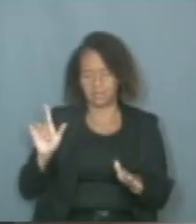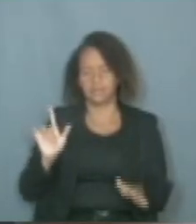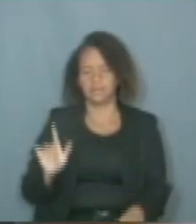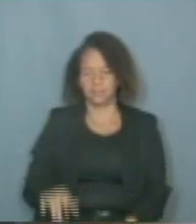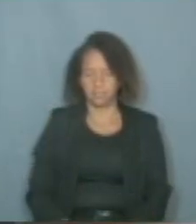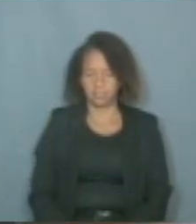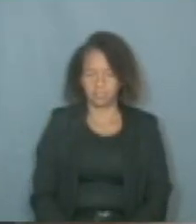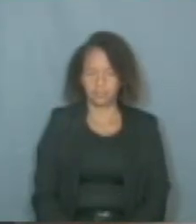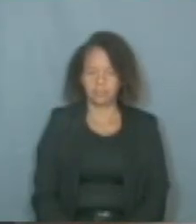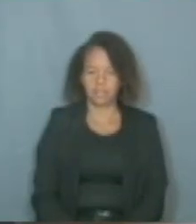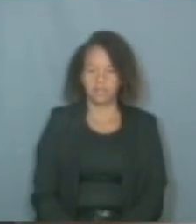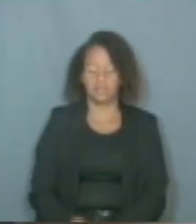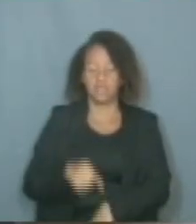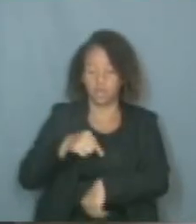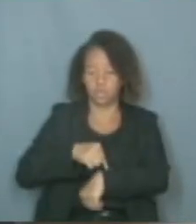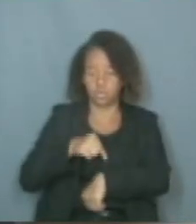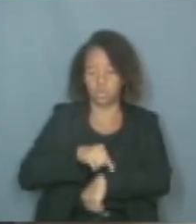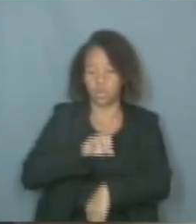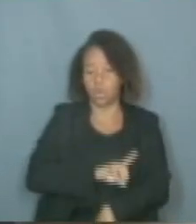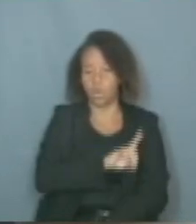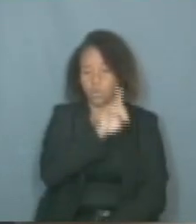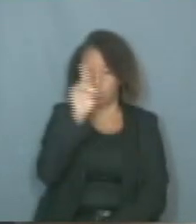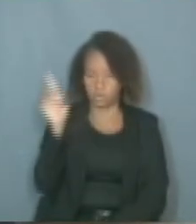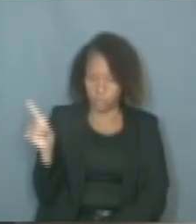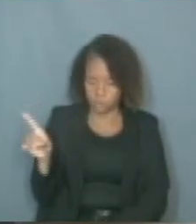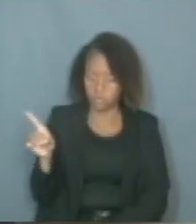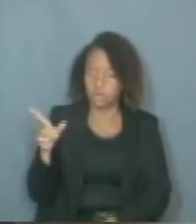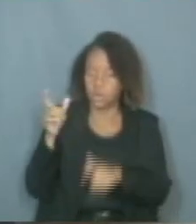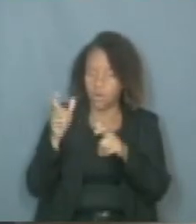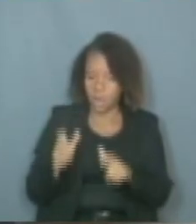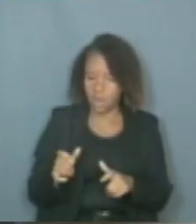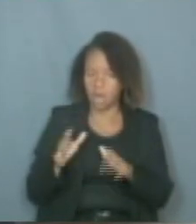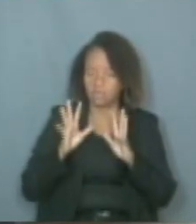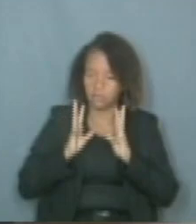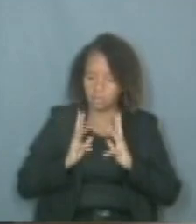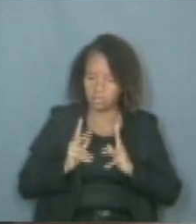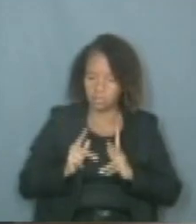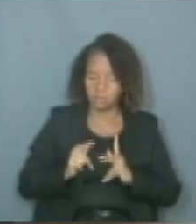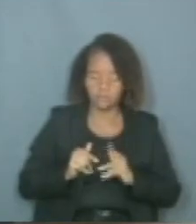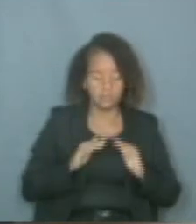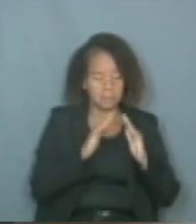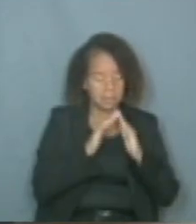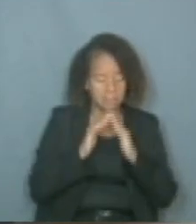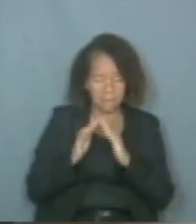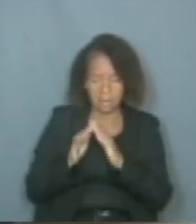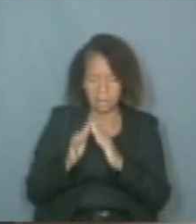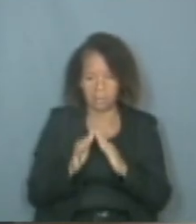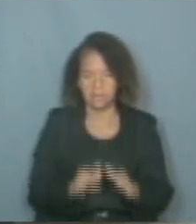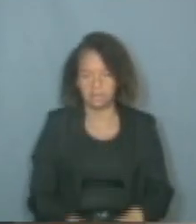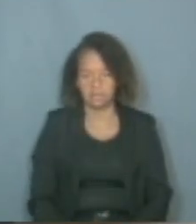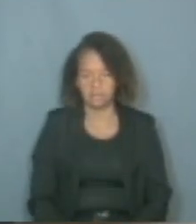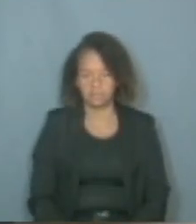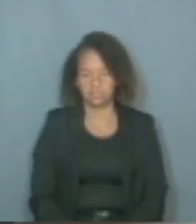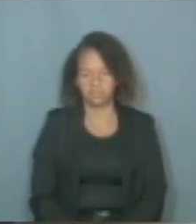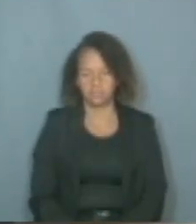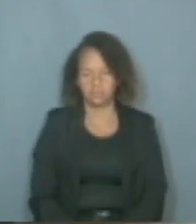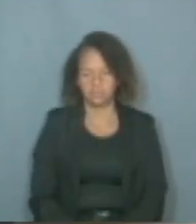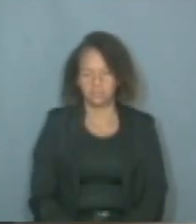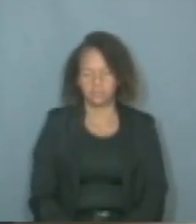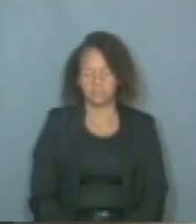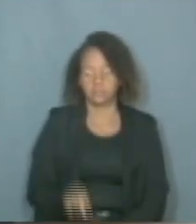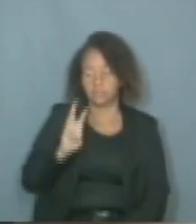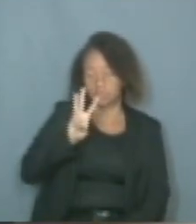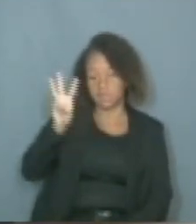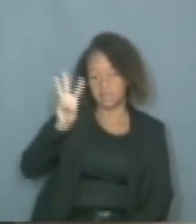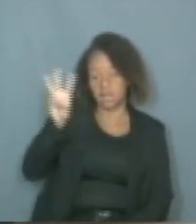de dia, horário e local das ações de zeladoria urbana. no site